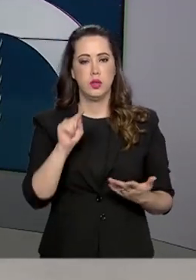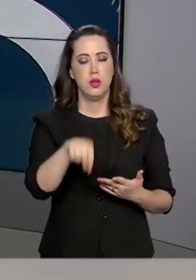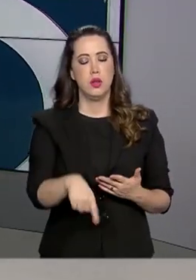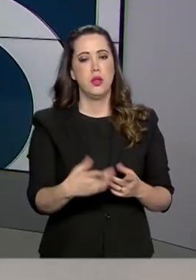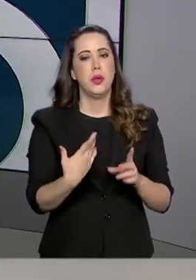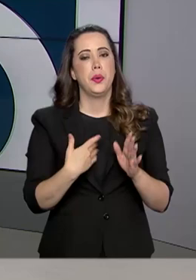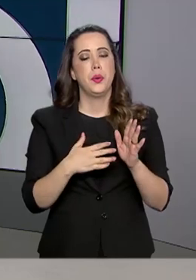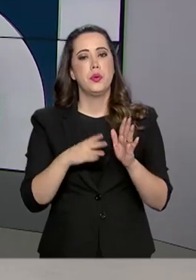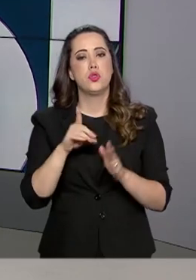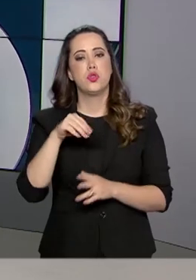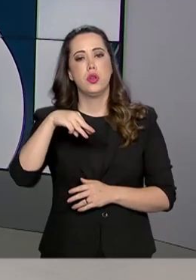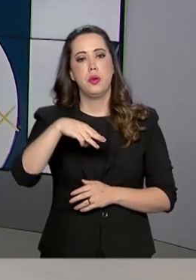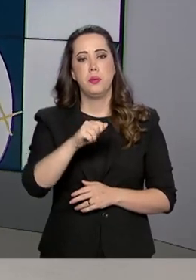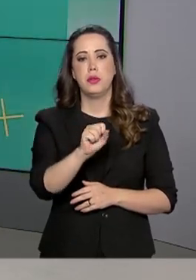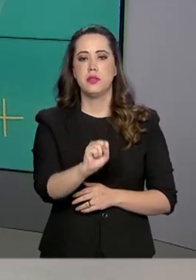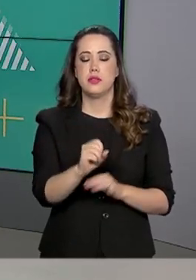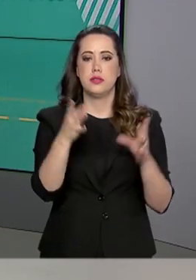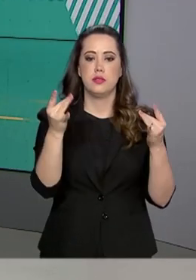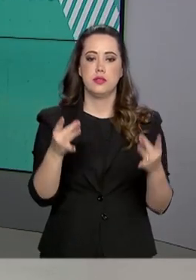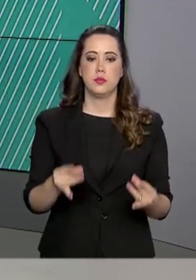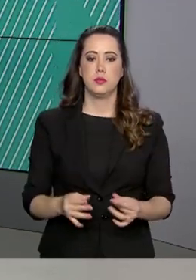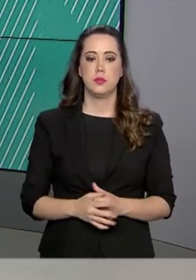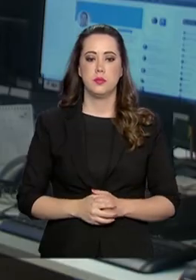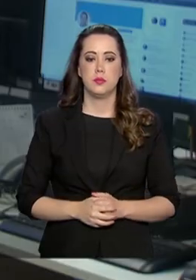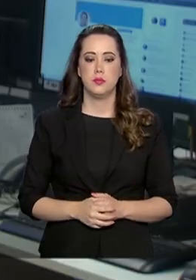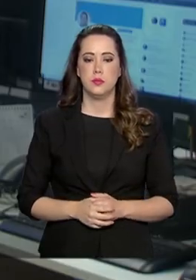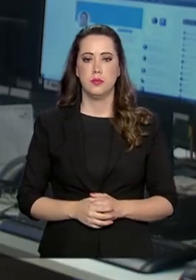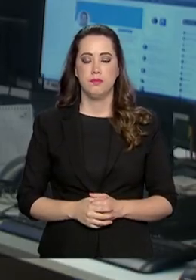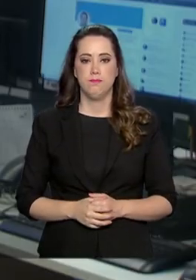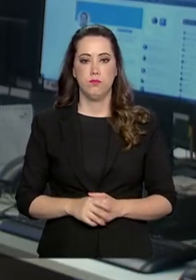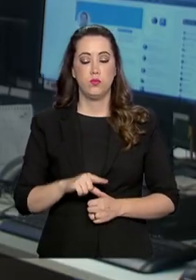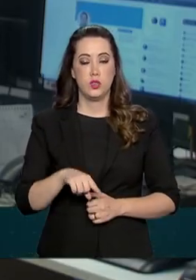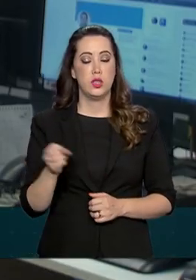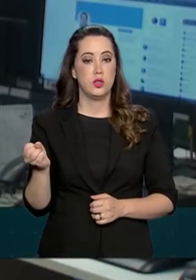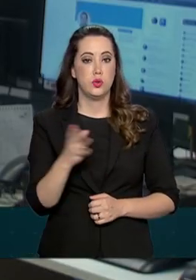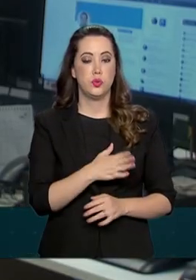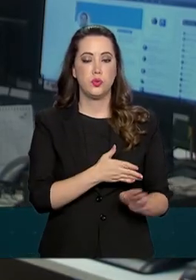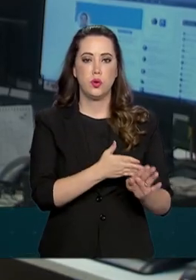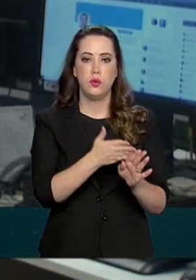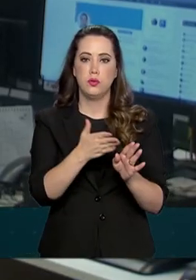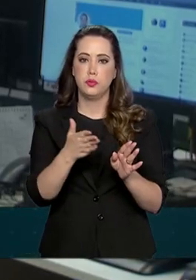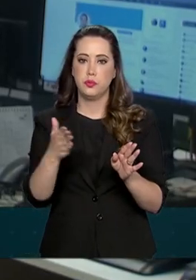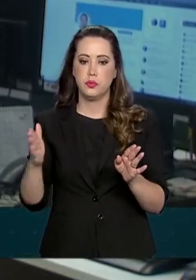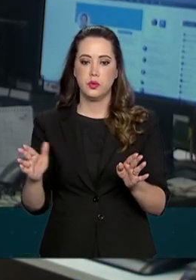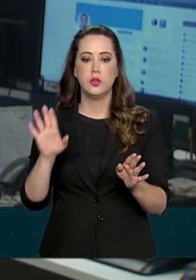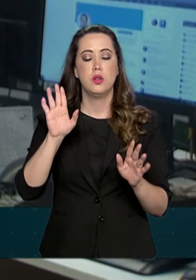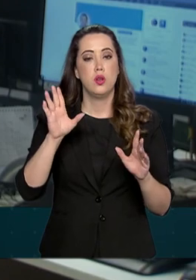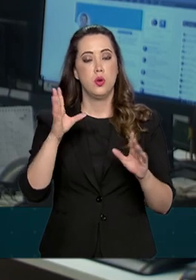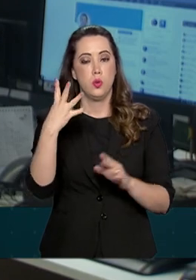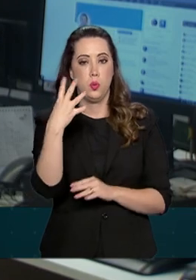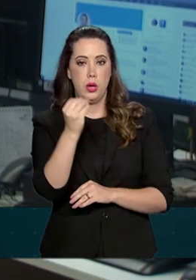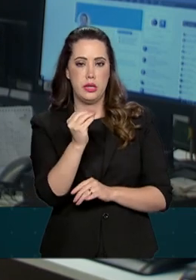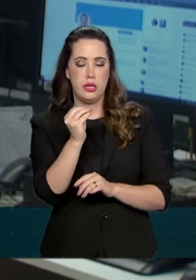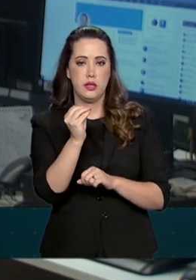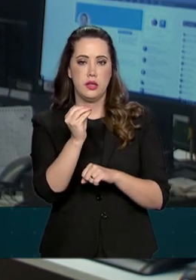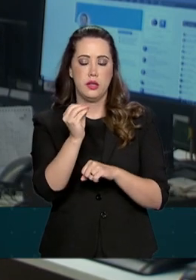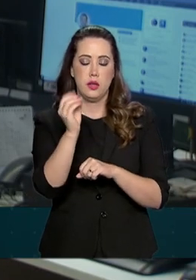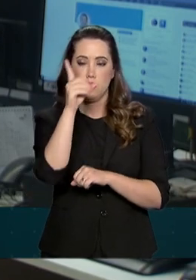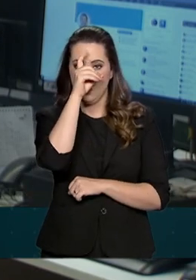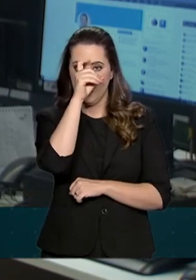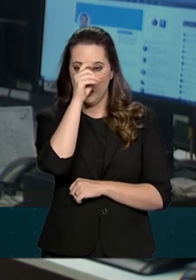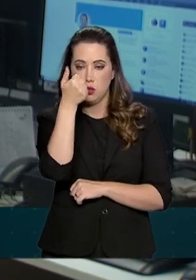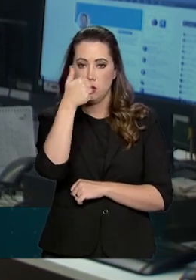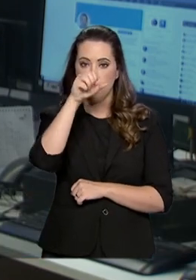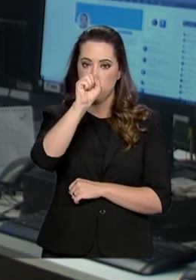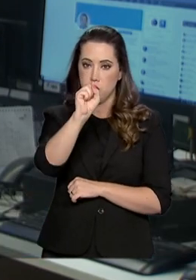Dima Sode tem as informações para a gente. Nesta nova etapa, vão participar 40 hospitais de 18 estados.